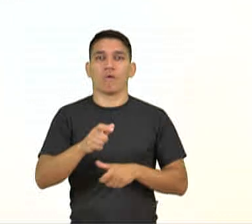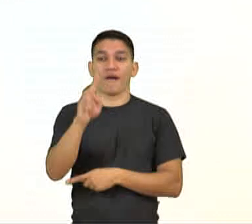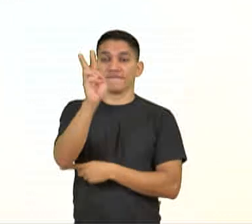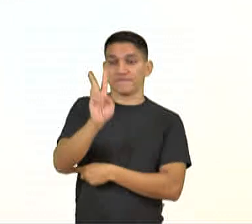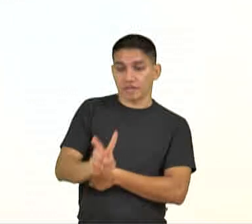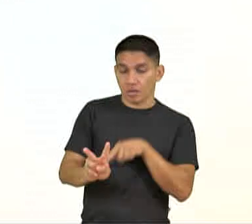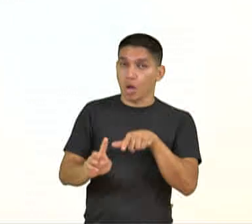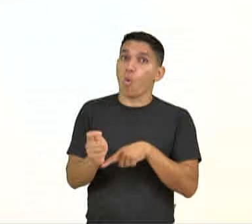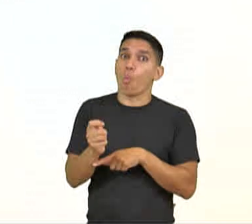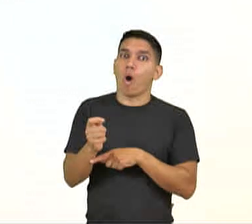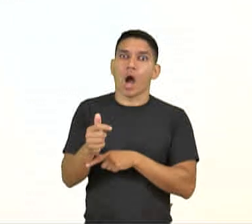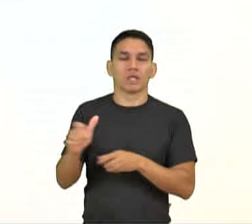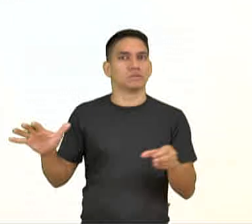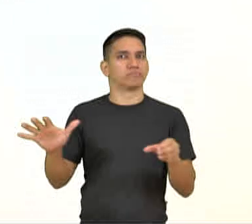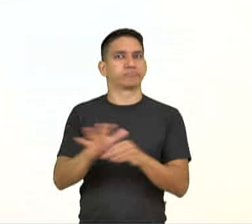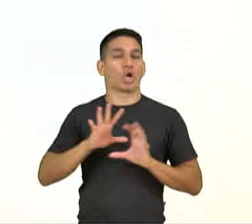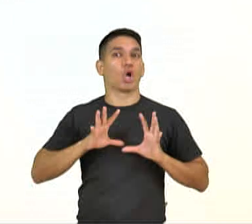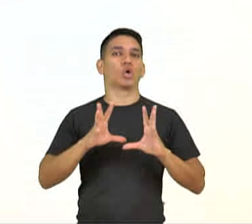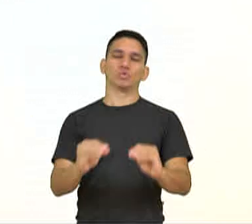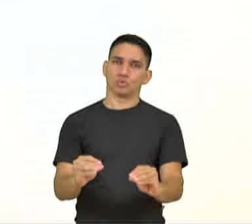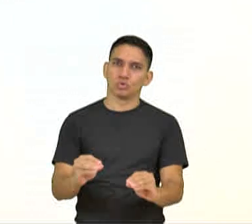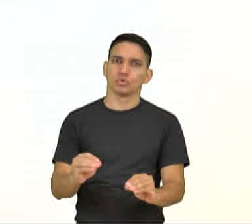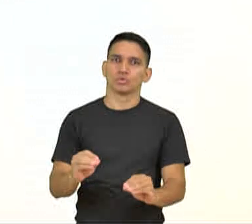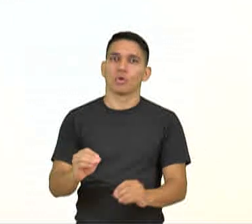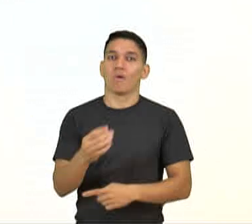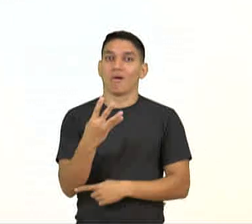quase totalidade dos pedidos, com